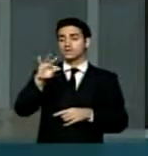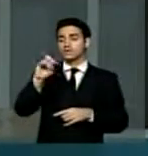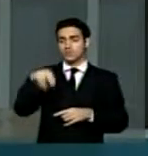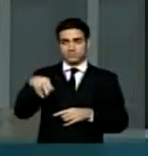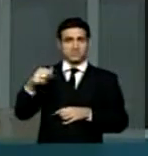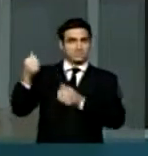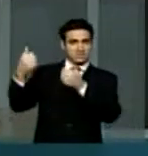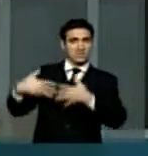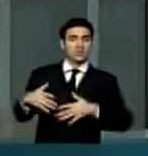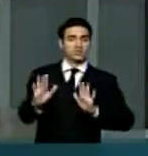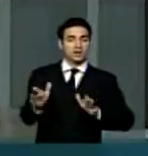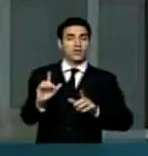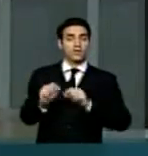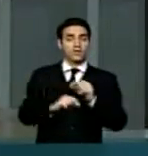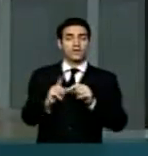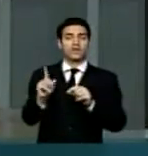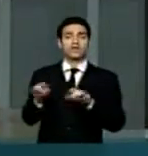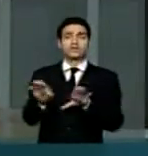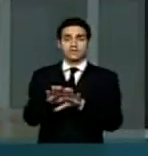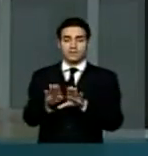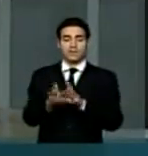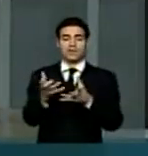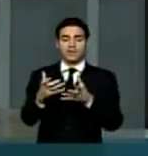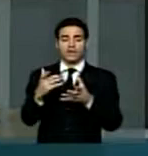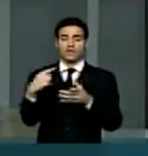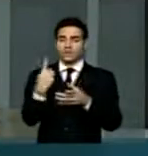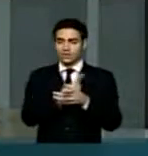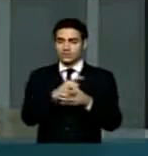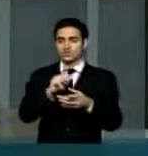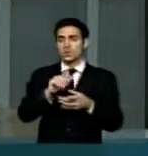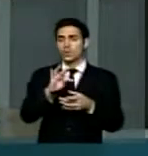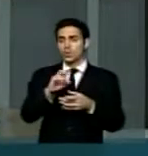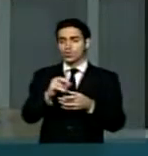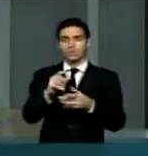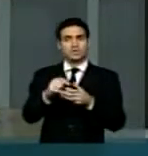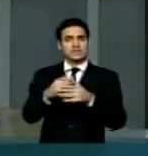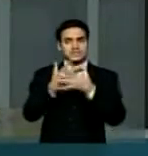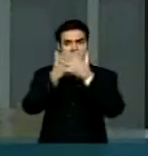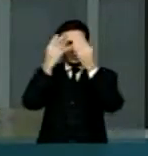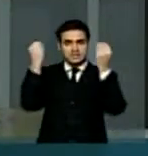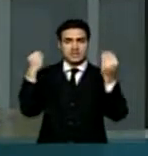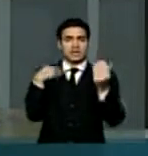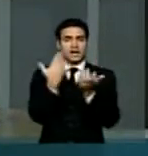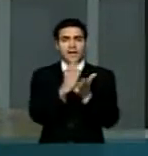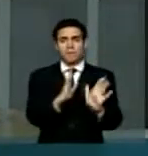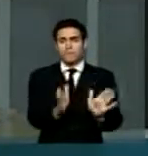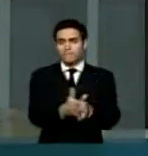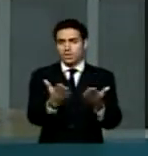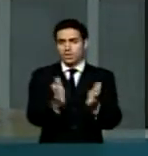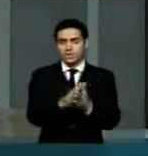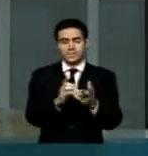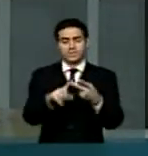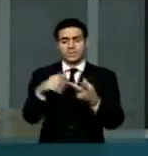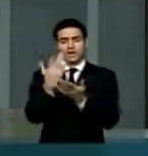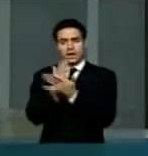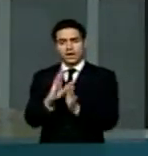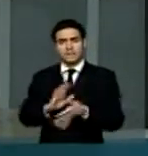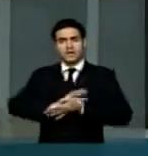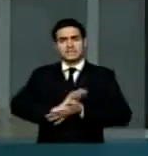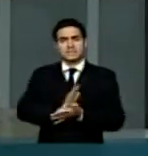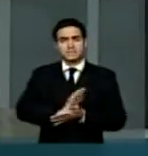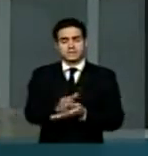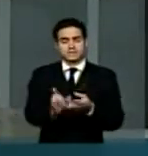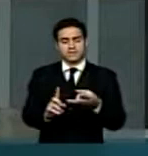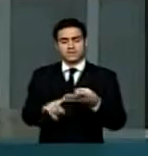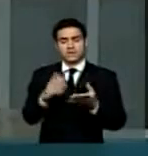Lima, ela é uma lógica de também fazer os lutos, de deixar para trás a pobreza, de deixar para trás a